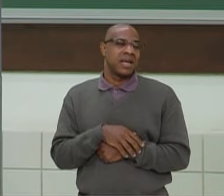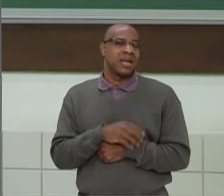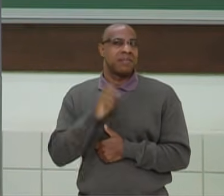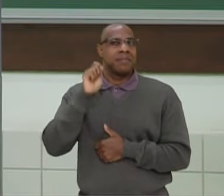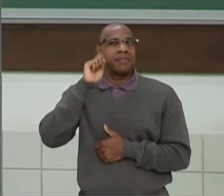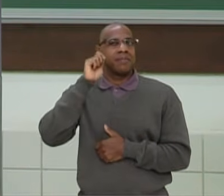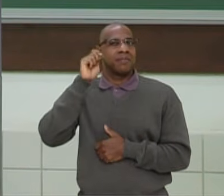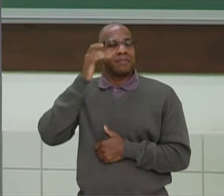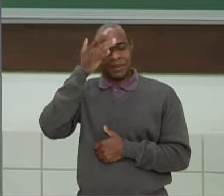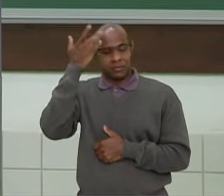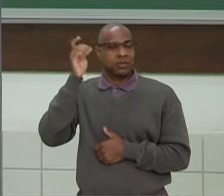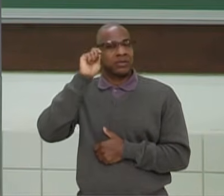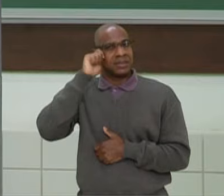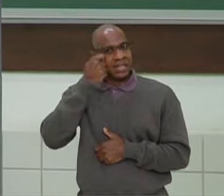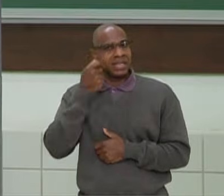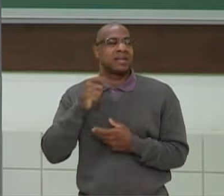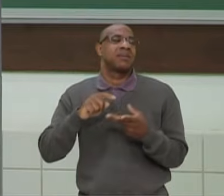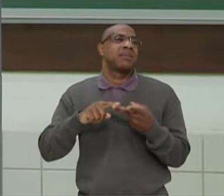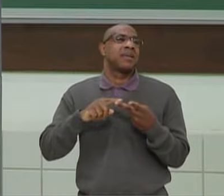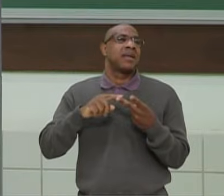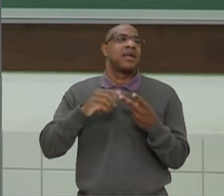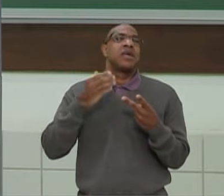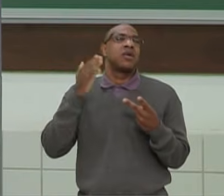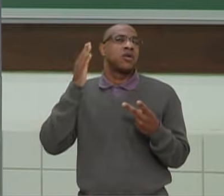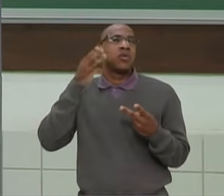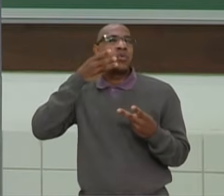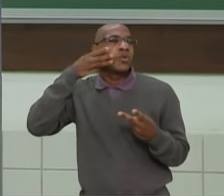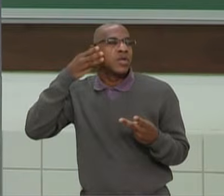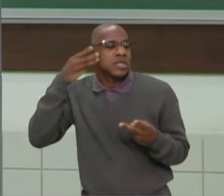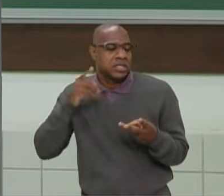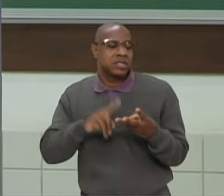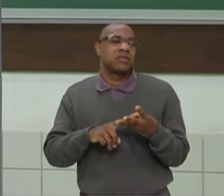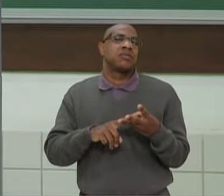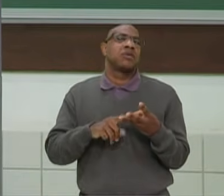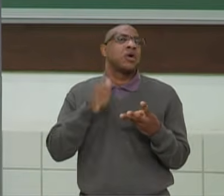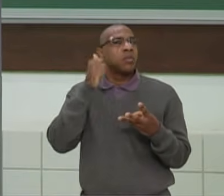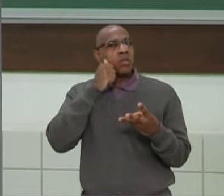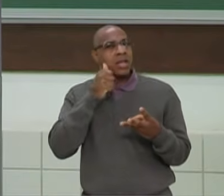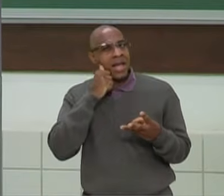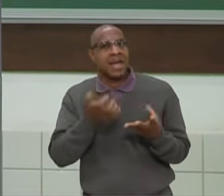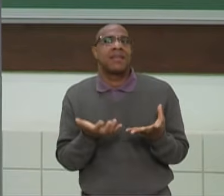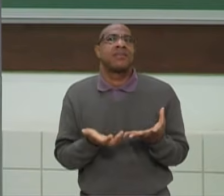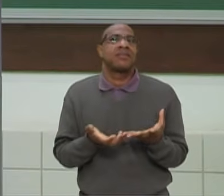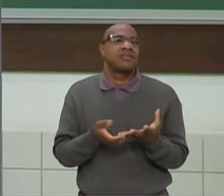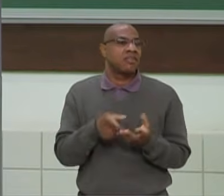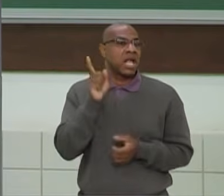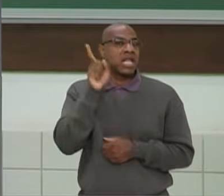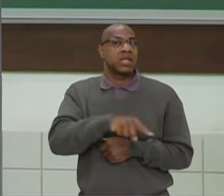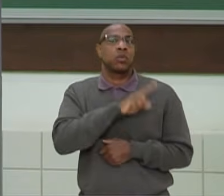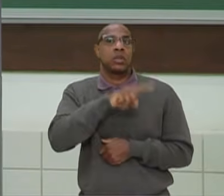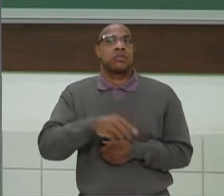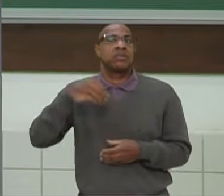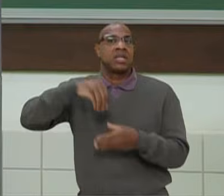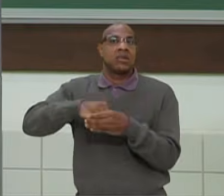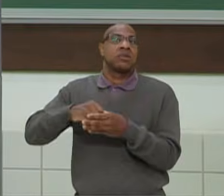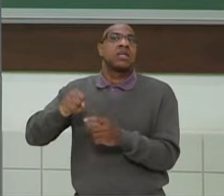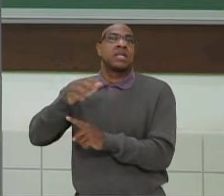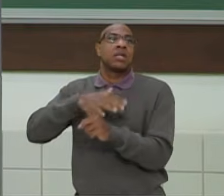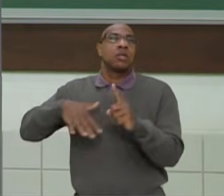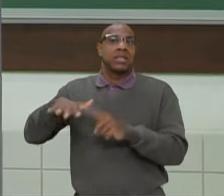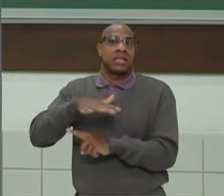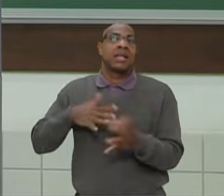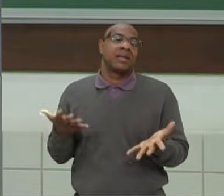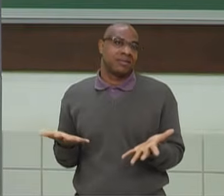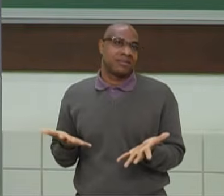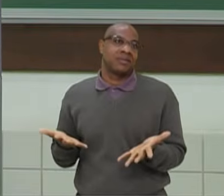na sociedade, indígenas, várias minorias, né? Que a gente chama. Então, se você